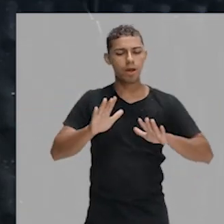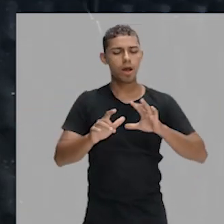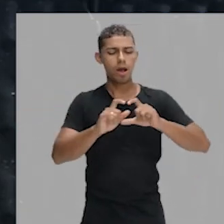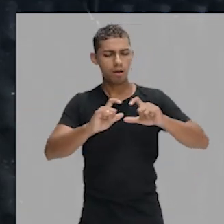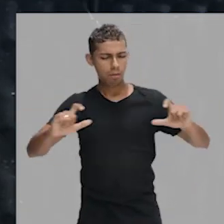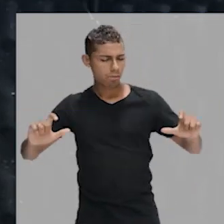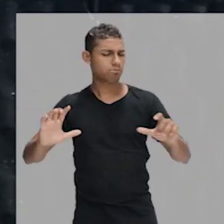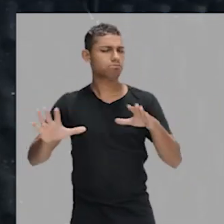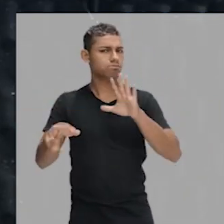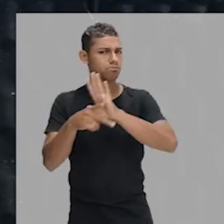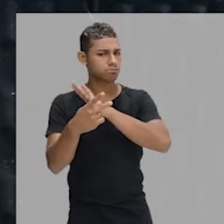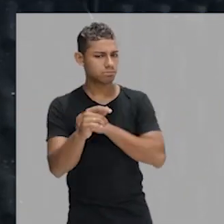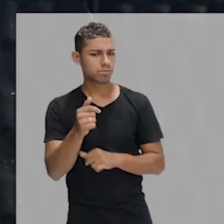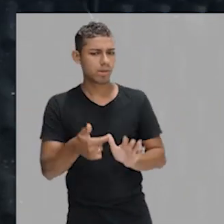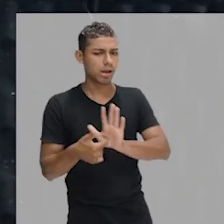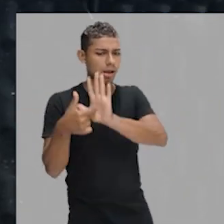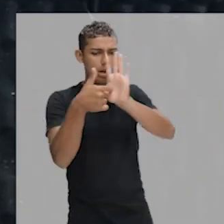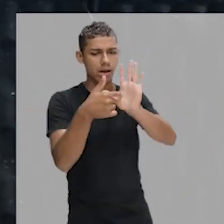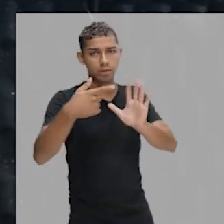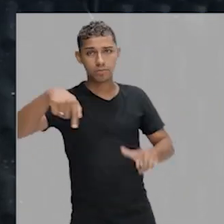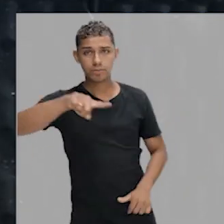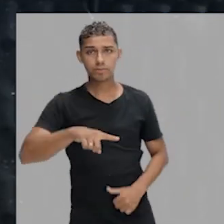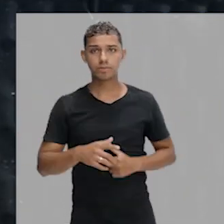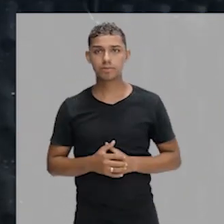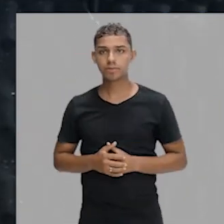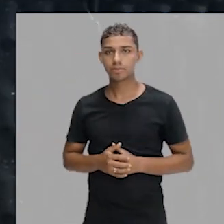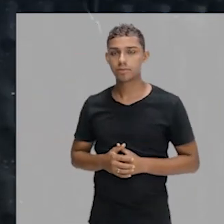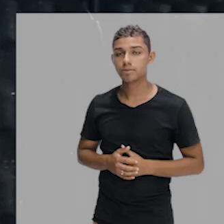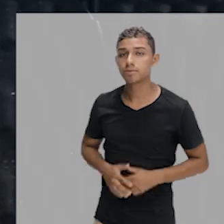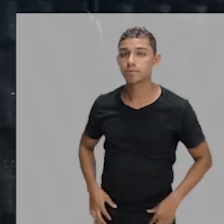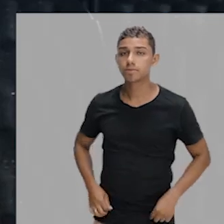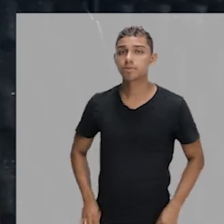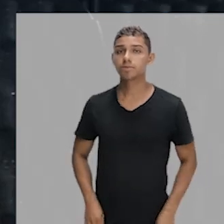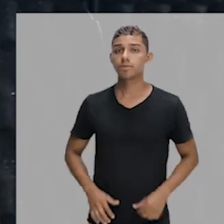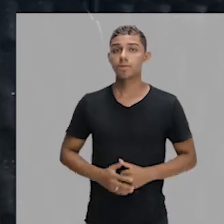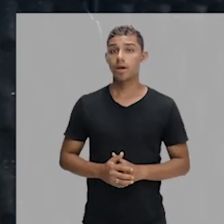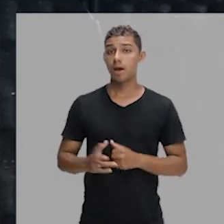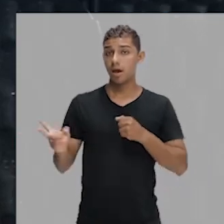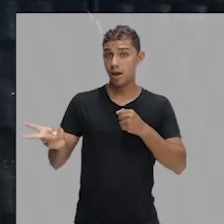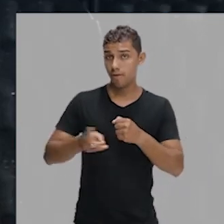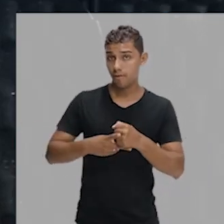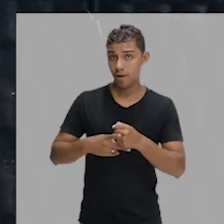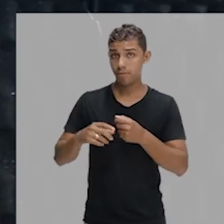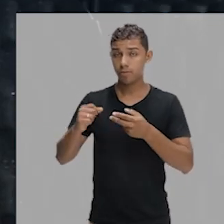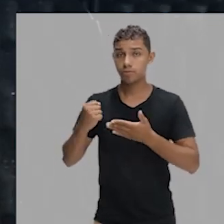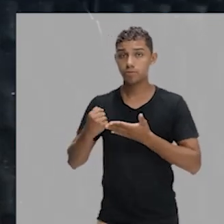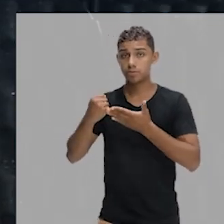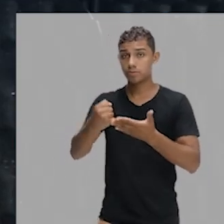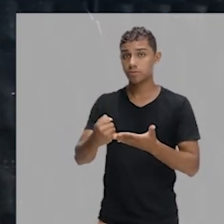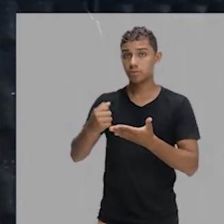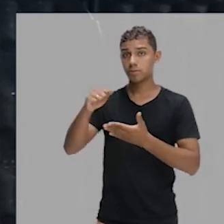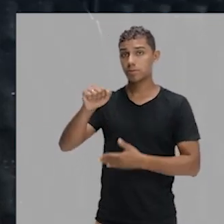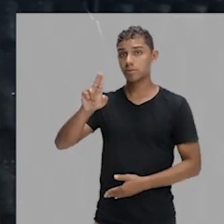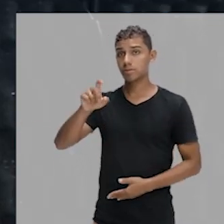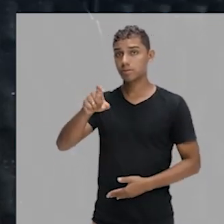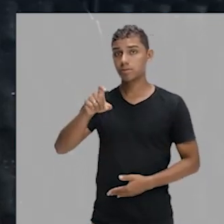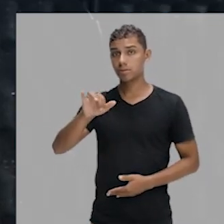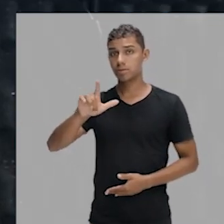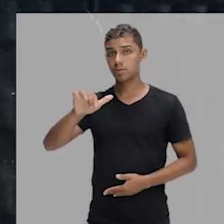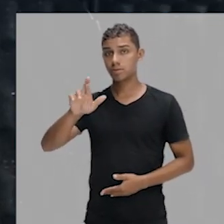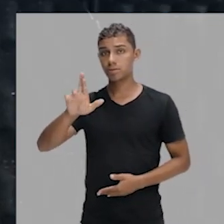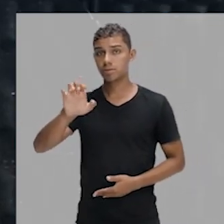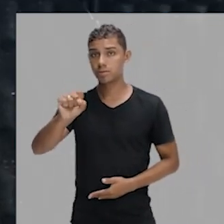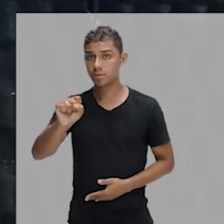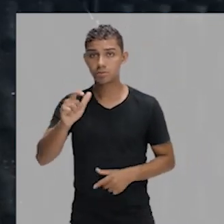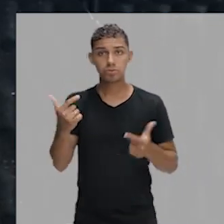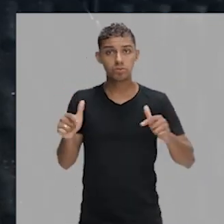palavras são dispostas e são apresentadas para você. Então, esses verbos auxiliares não têm uma tradução respectiva em português e